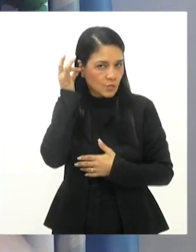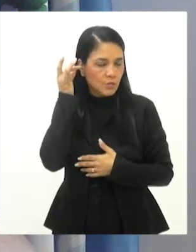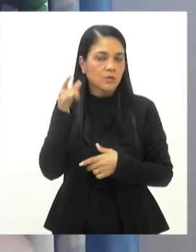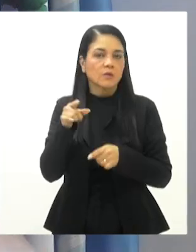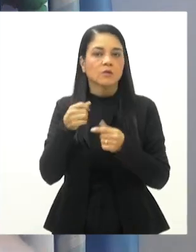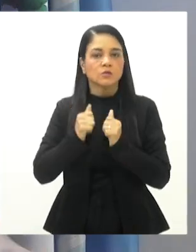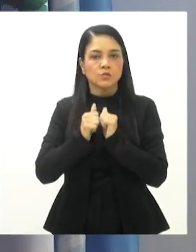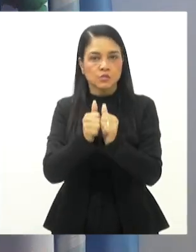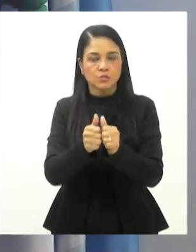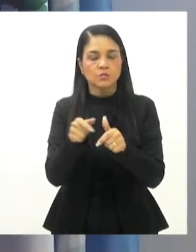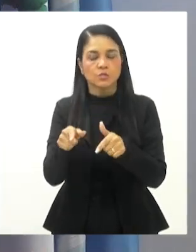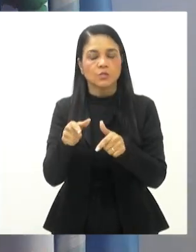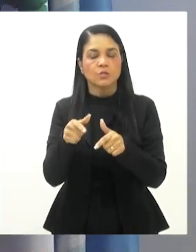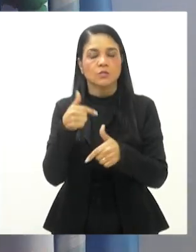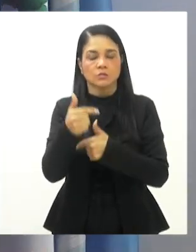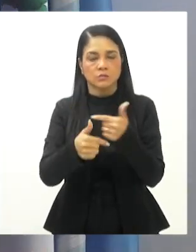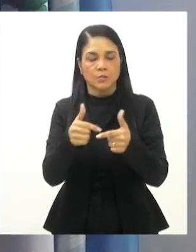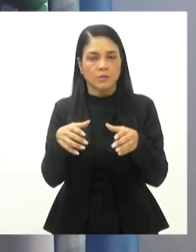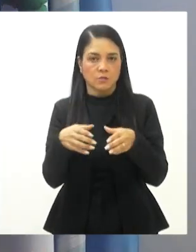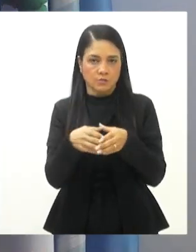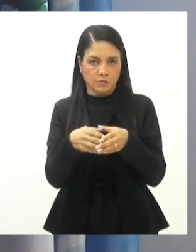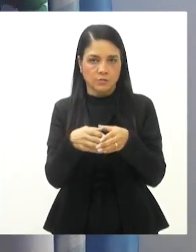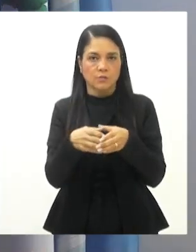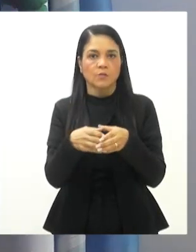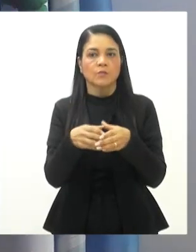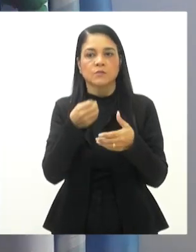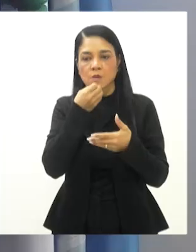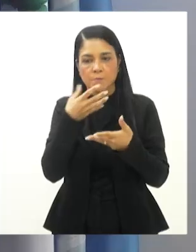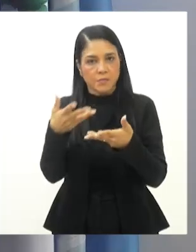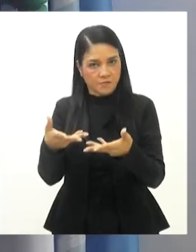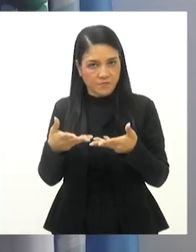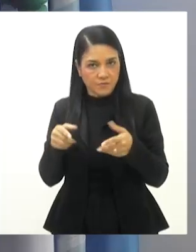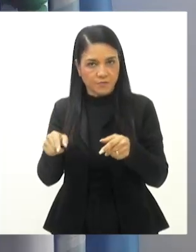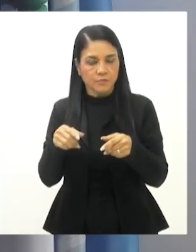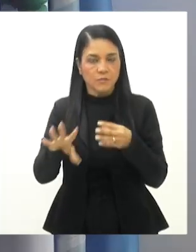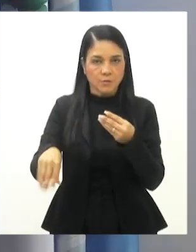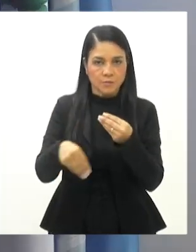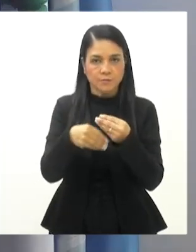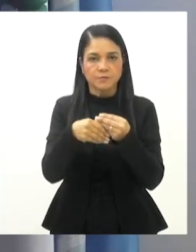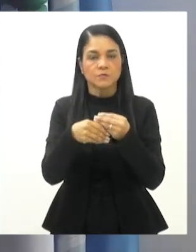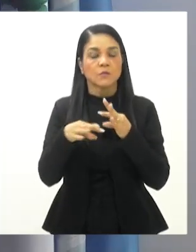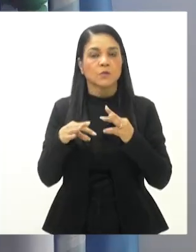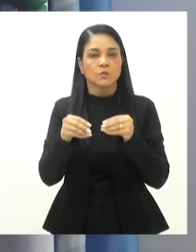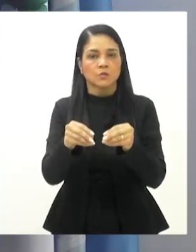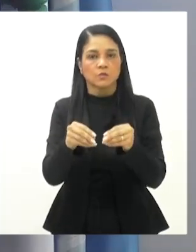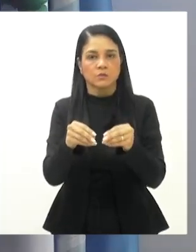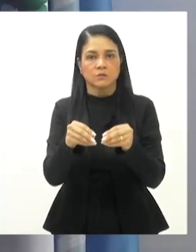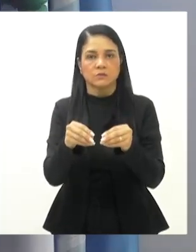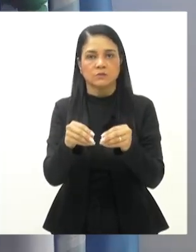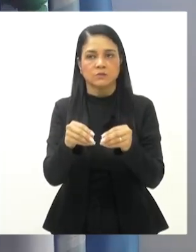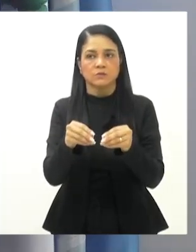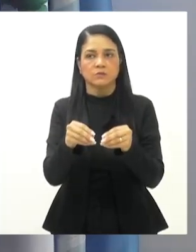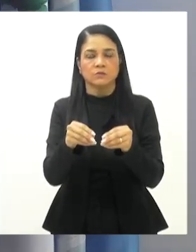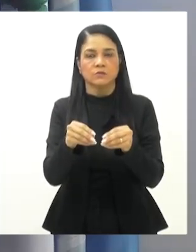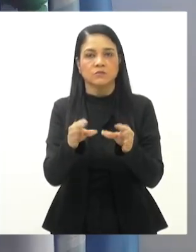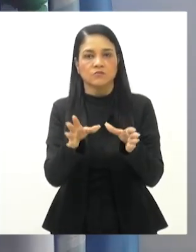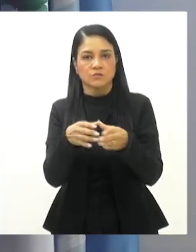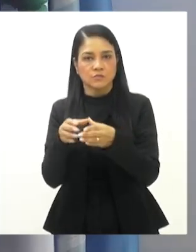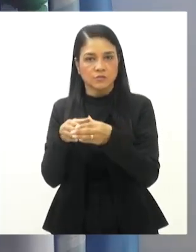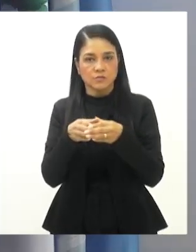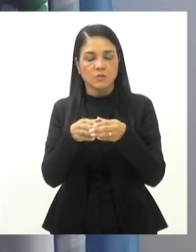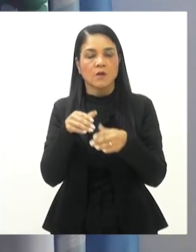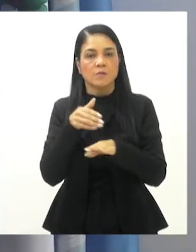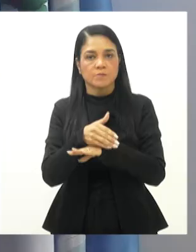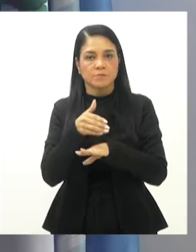sua assessoria, os trabalhos da comissão também será muito bem-vindo, da mesma forma que incluo em todas as oitivas a